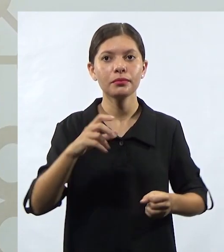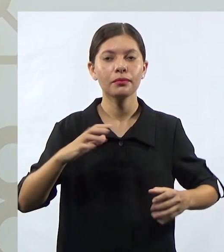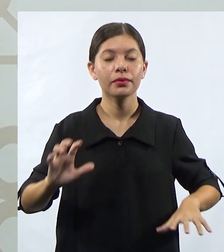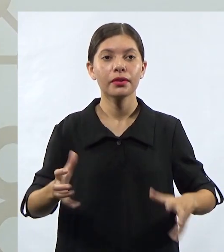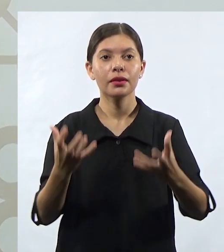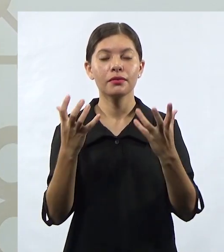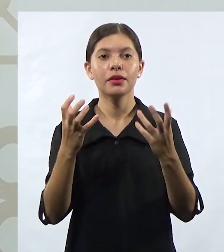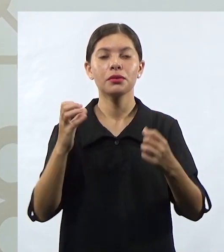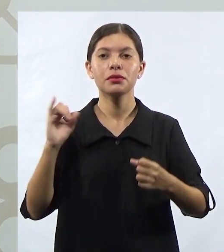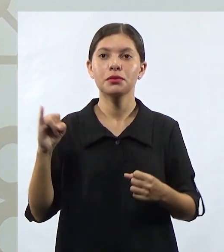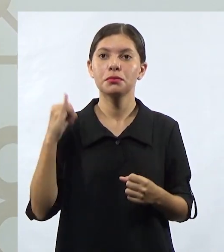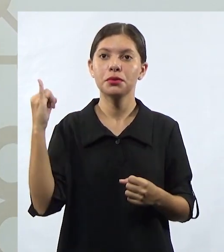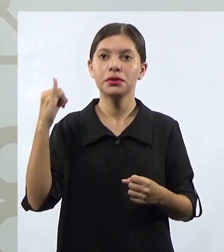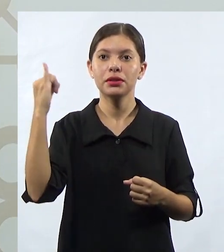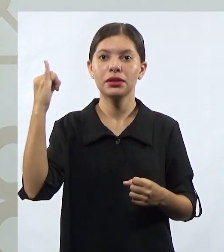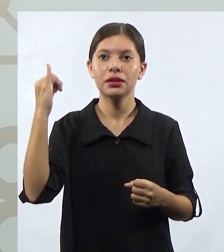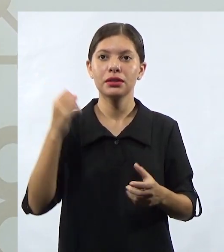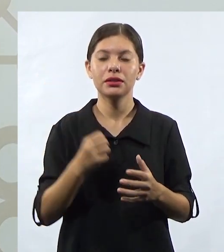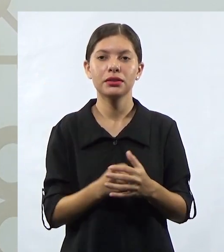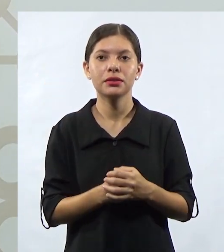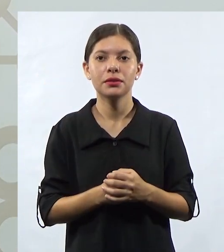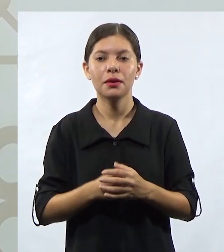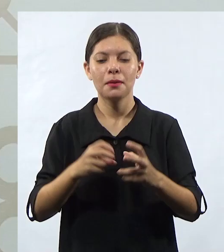eventos importantes, mas muito distante dos